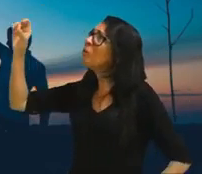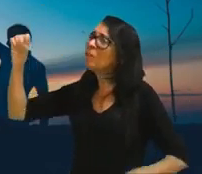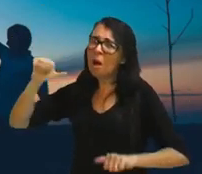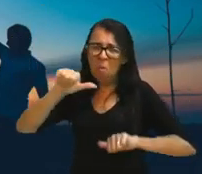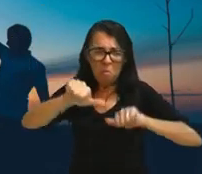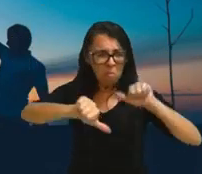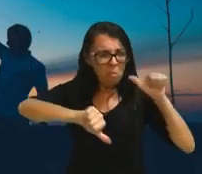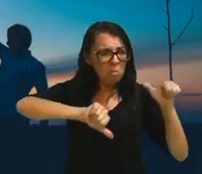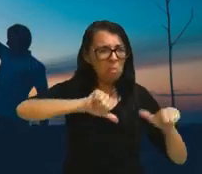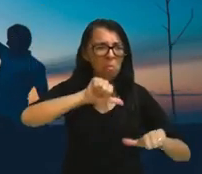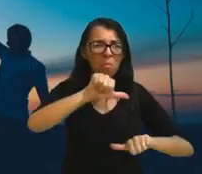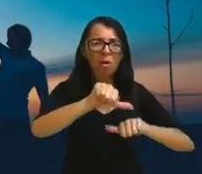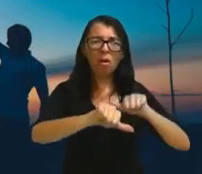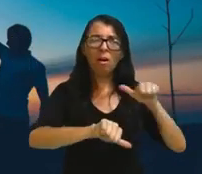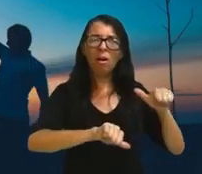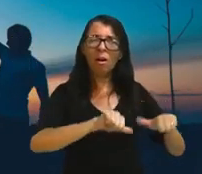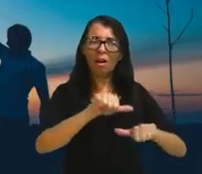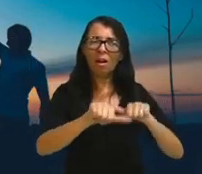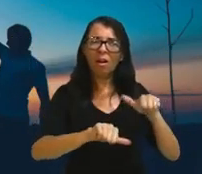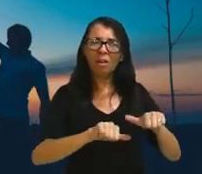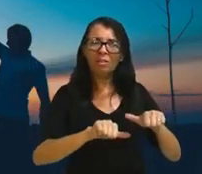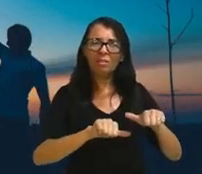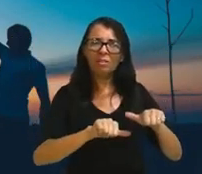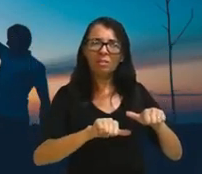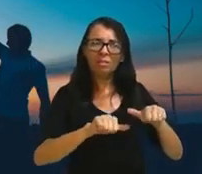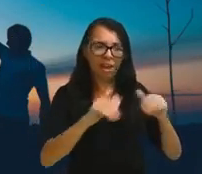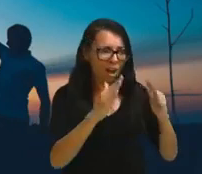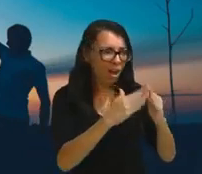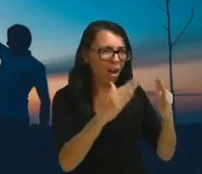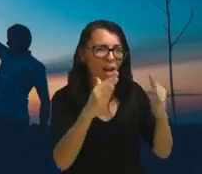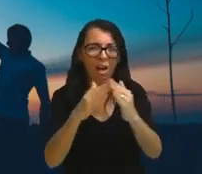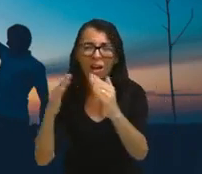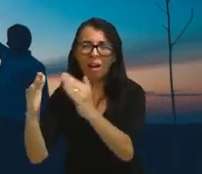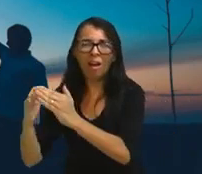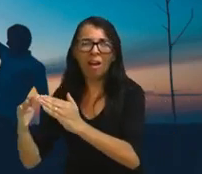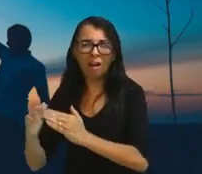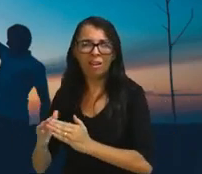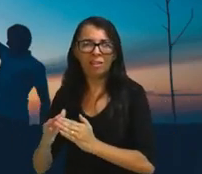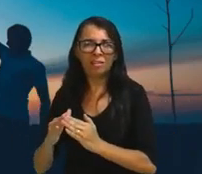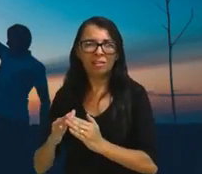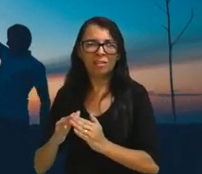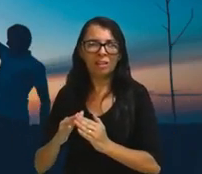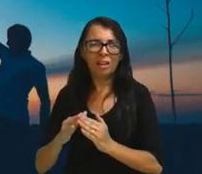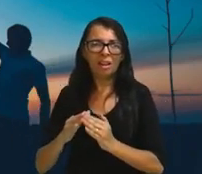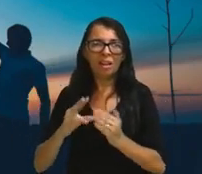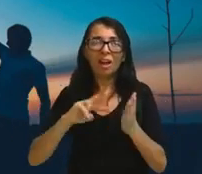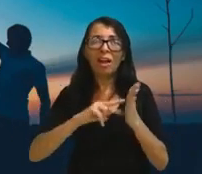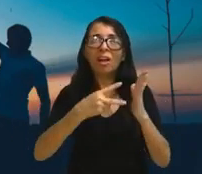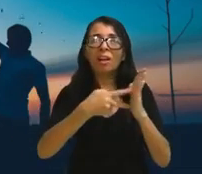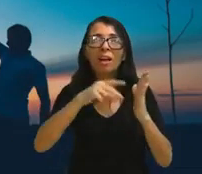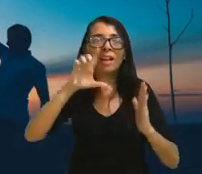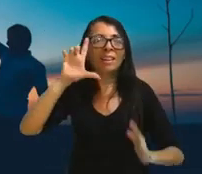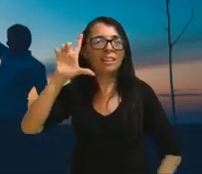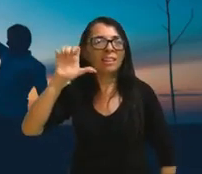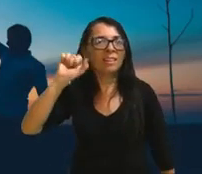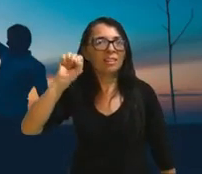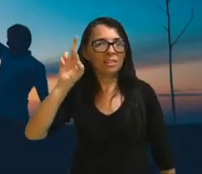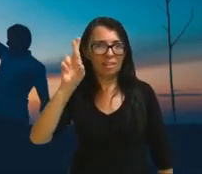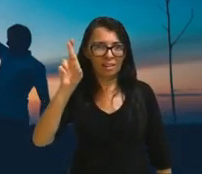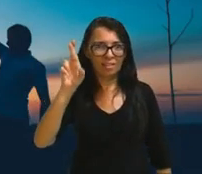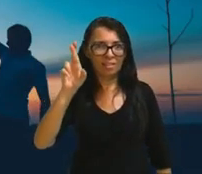paz, um lar onde reina o amor, um lar onde reina o diálogo, um lar onde